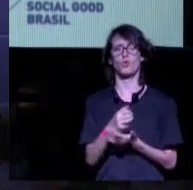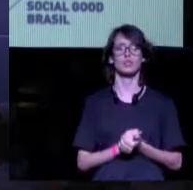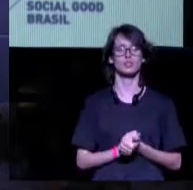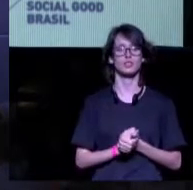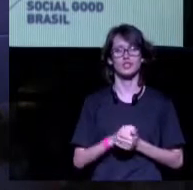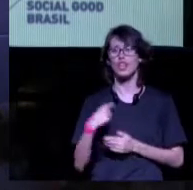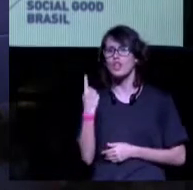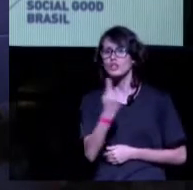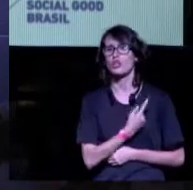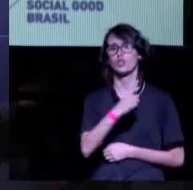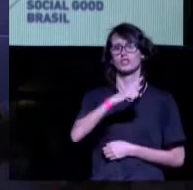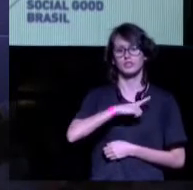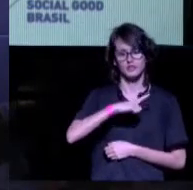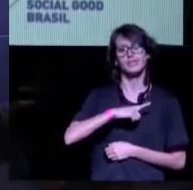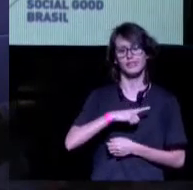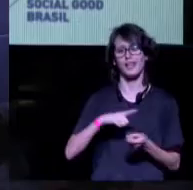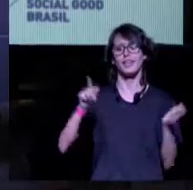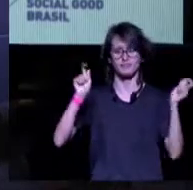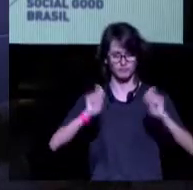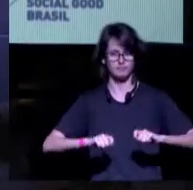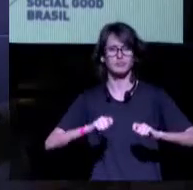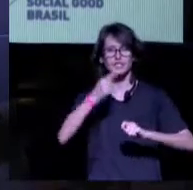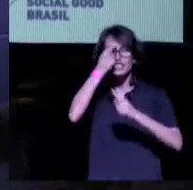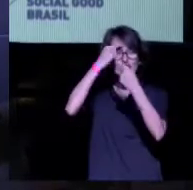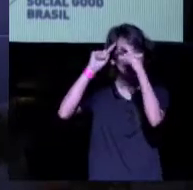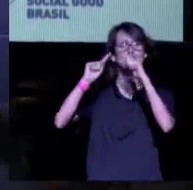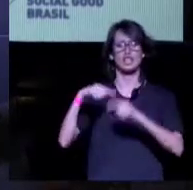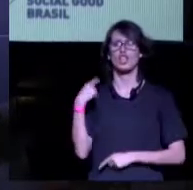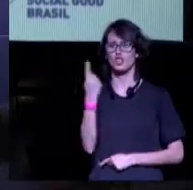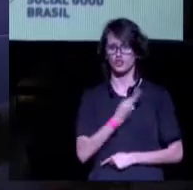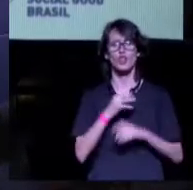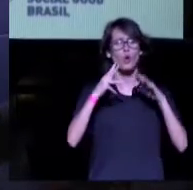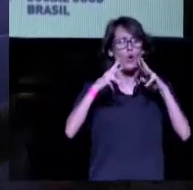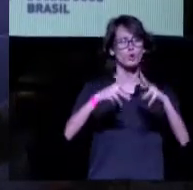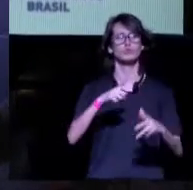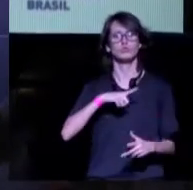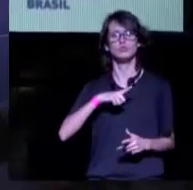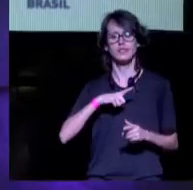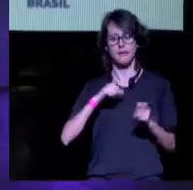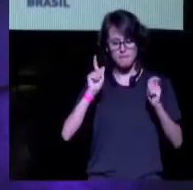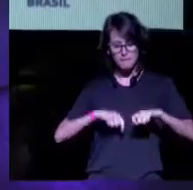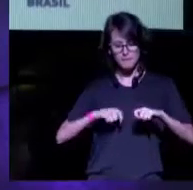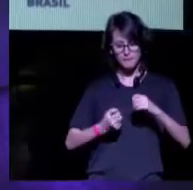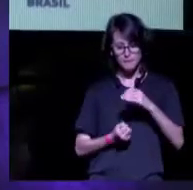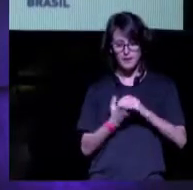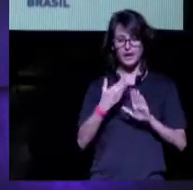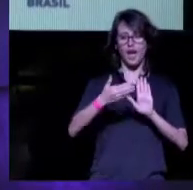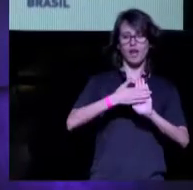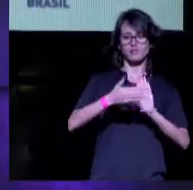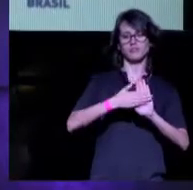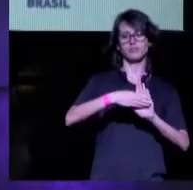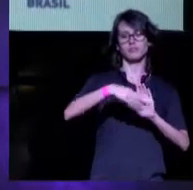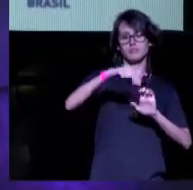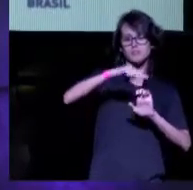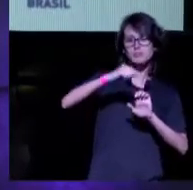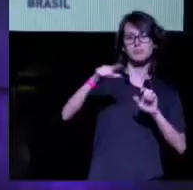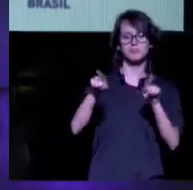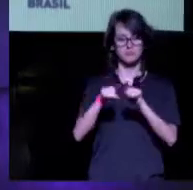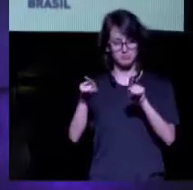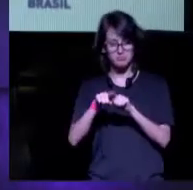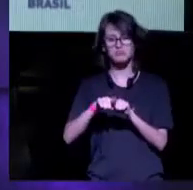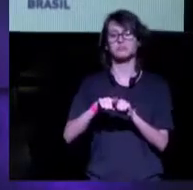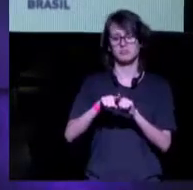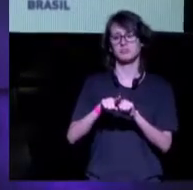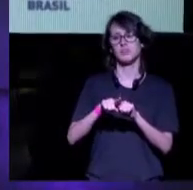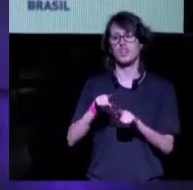todos nós temos um grande potencial criador um grande potencial empreendedor então a gente acredita muito